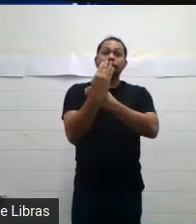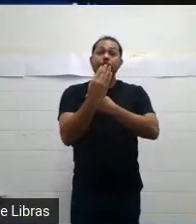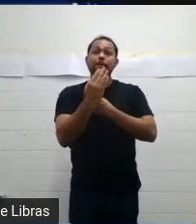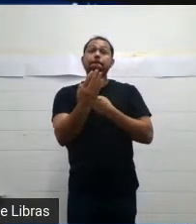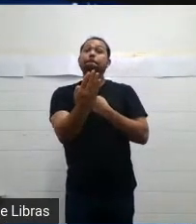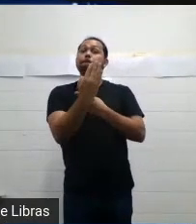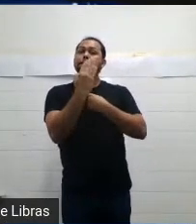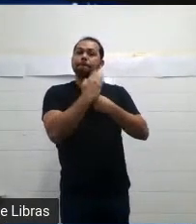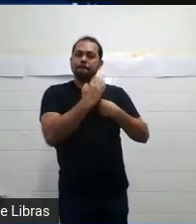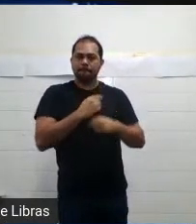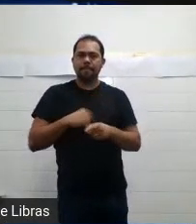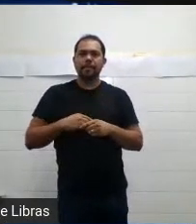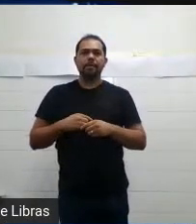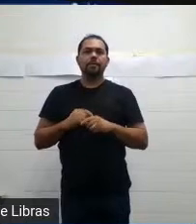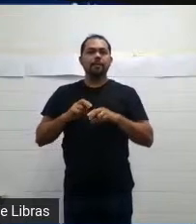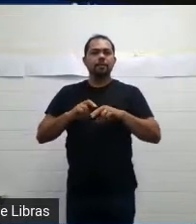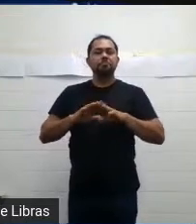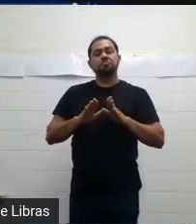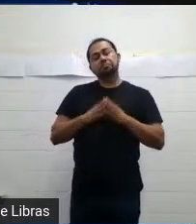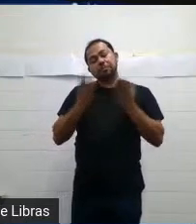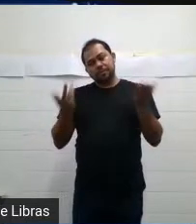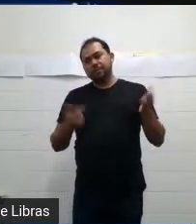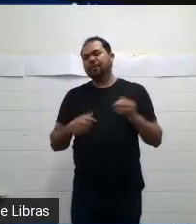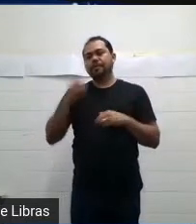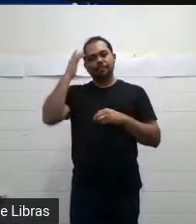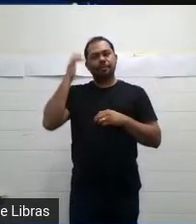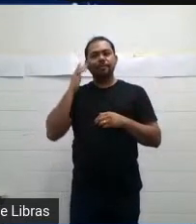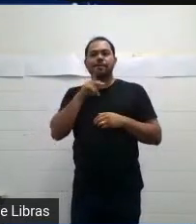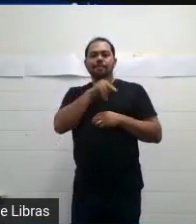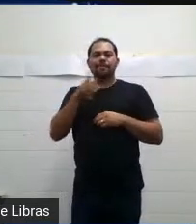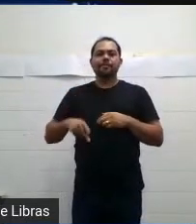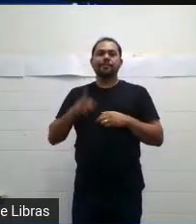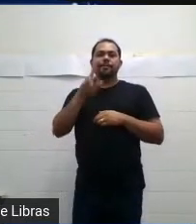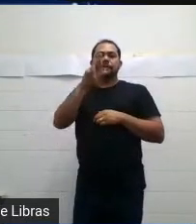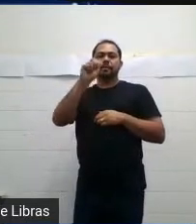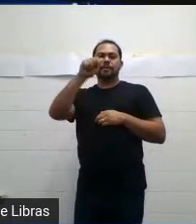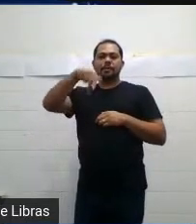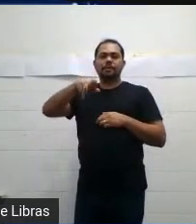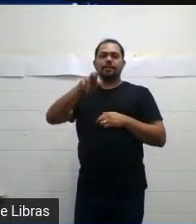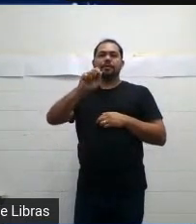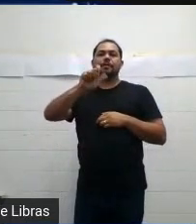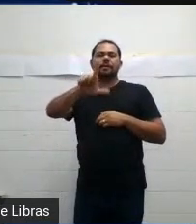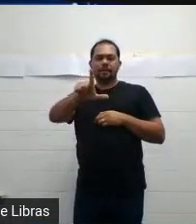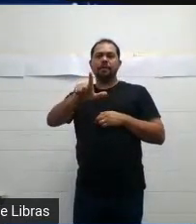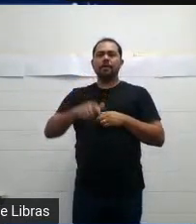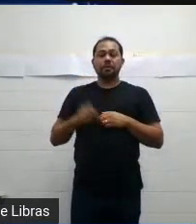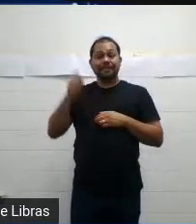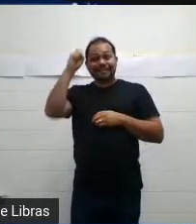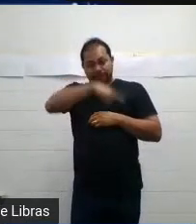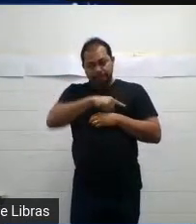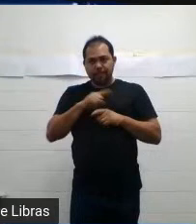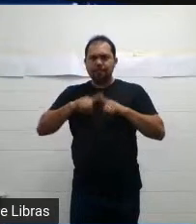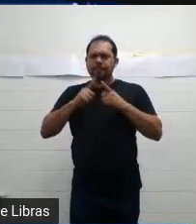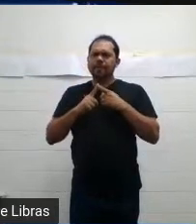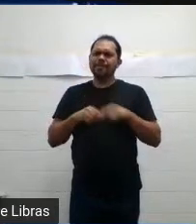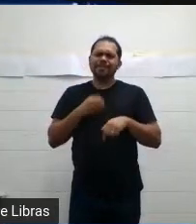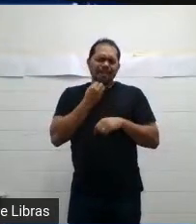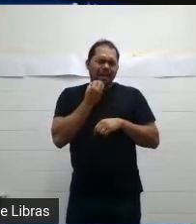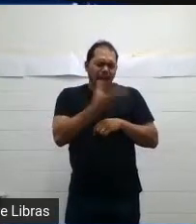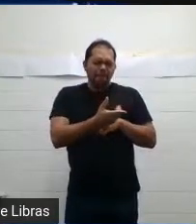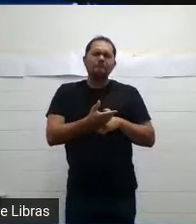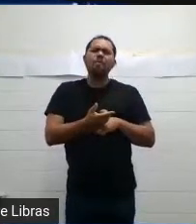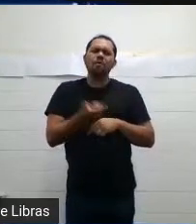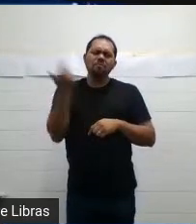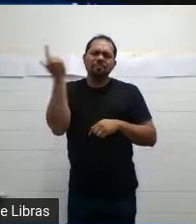possível. Então, eu acho que a Raquel concorda um pouco comigo que é complicado, mas vale a pena, né? Nós temos aí produtos maravilhosos que precisam